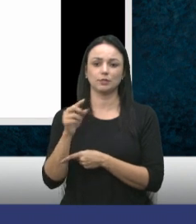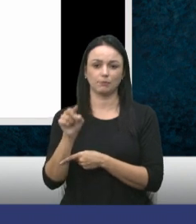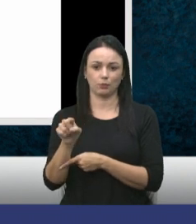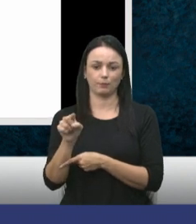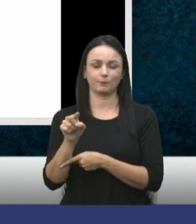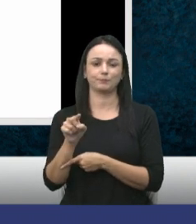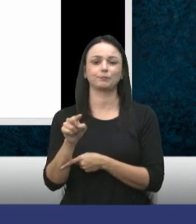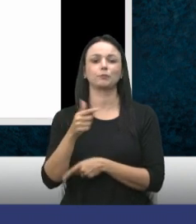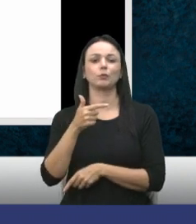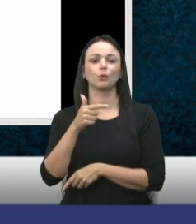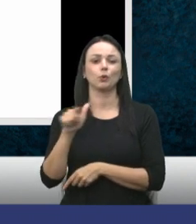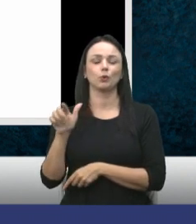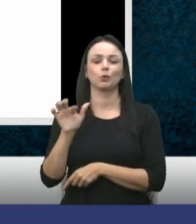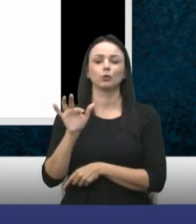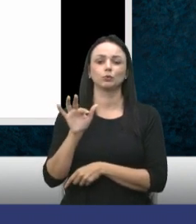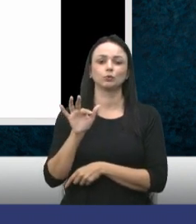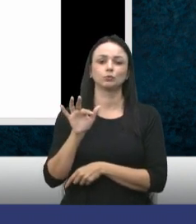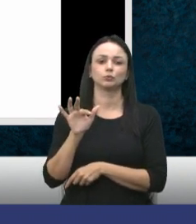33.802.000,